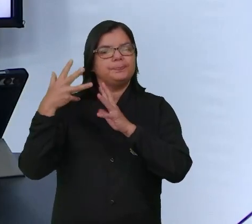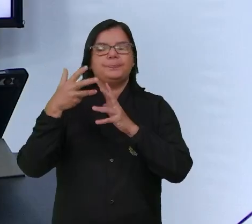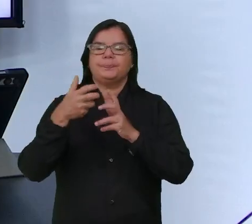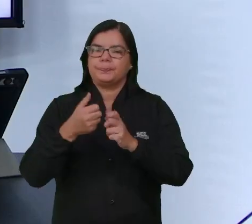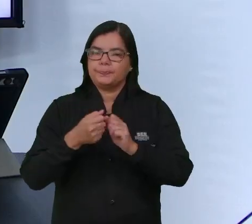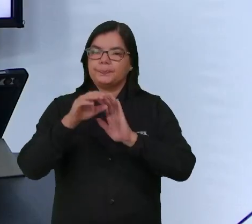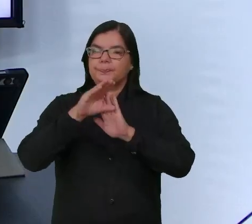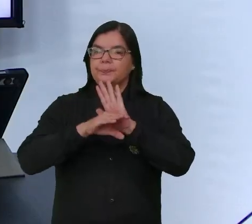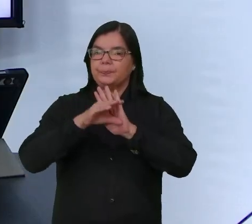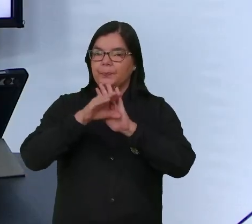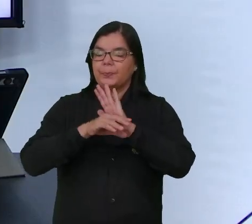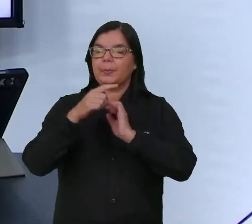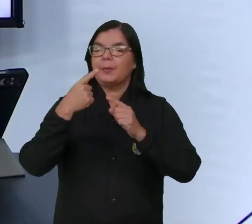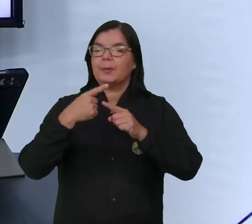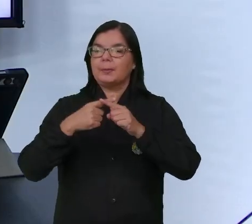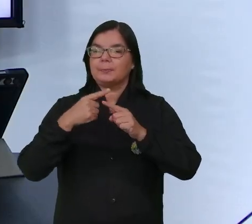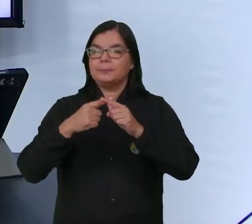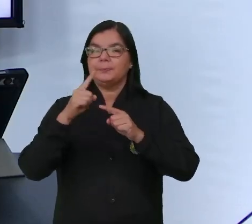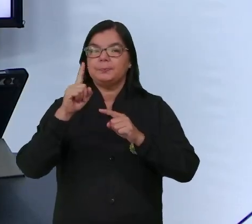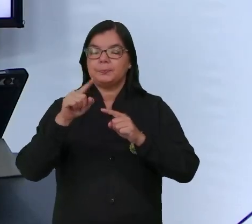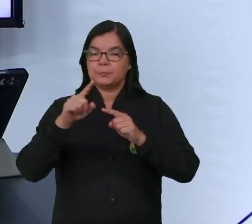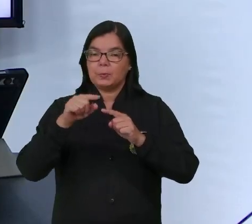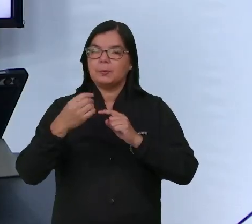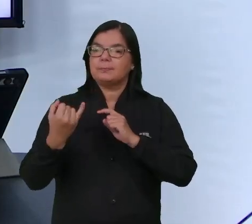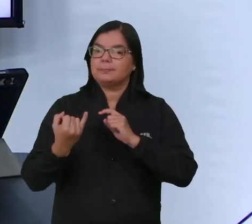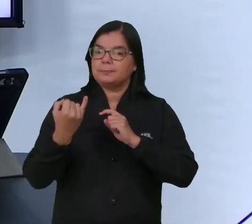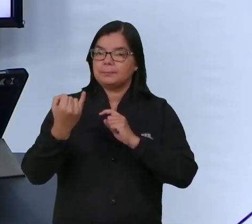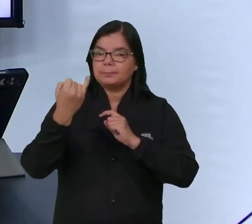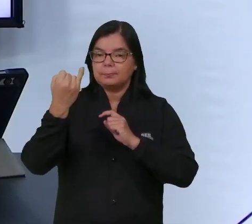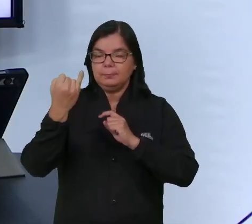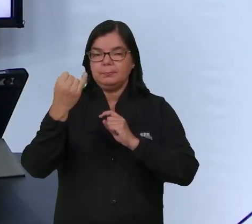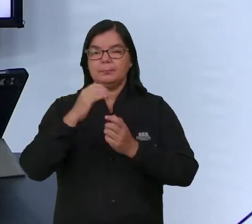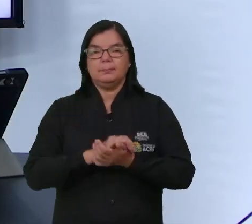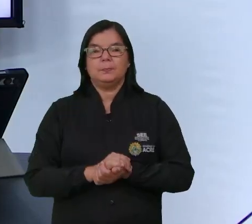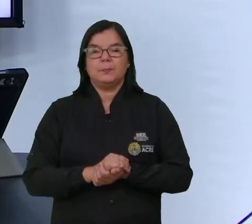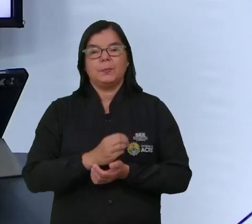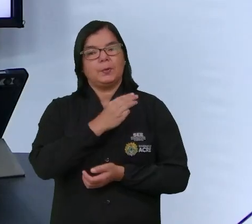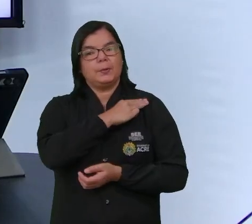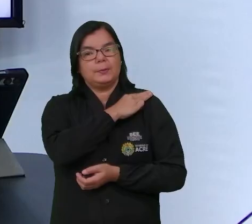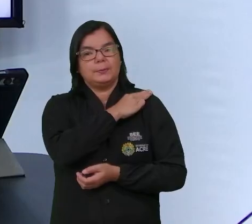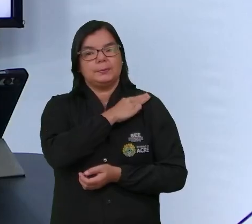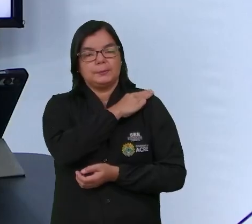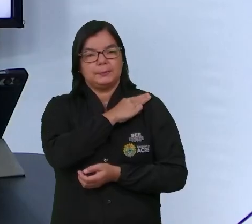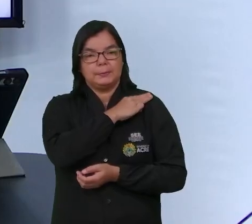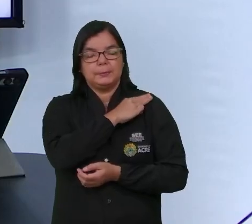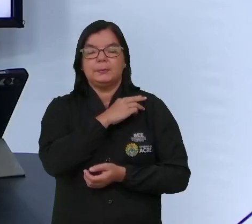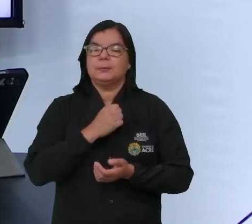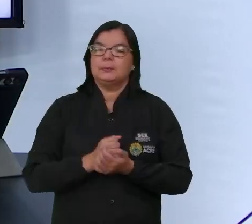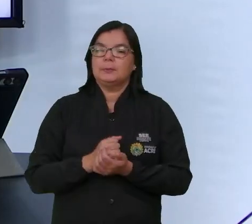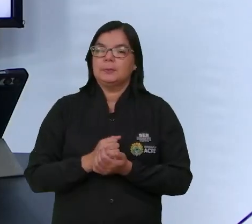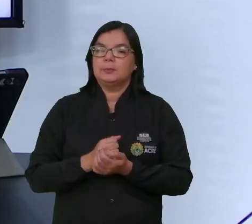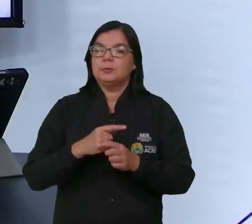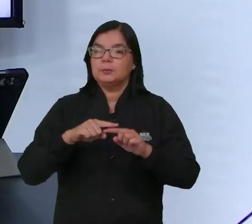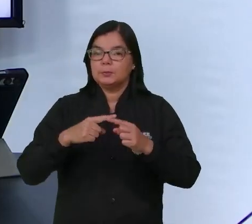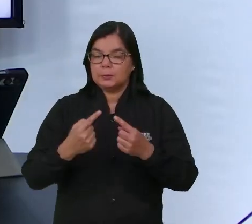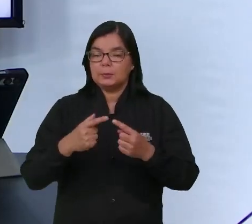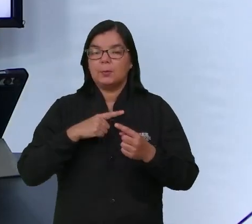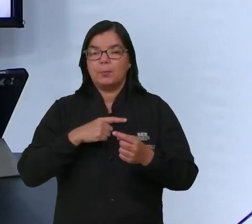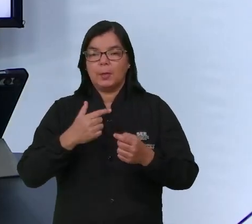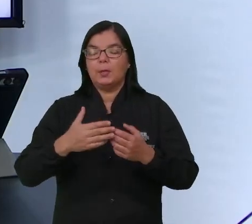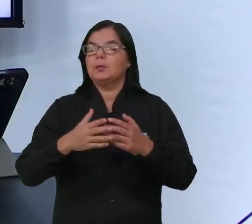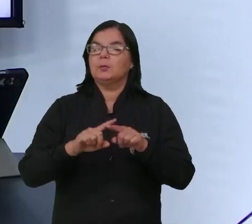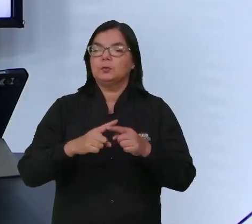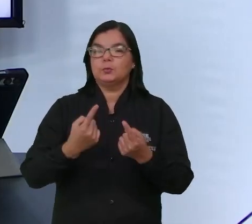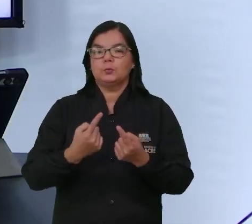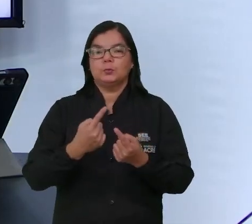esse conteúdo porque é uma parte muito importante do ensino médio, que cai principalmente no primeiro